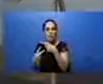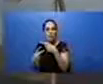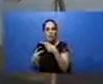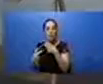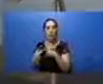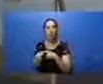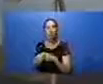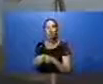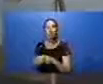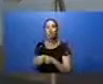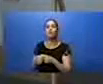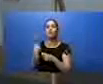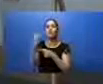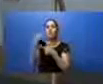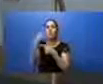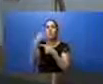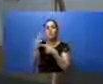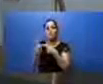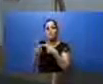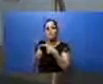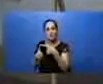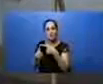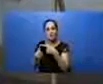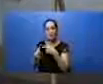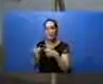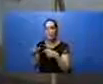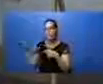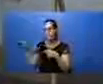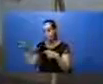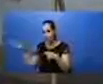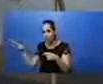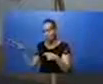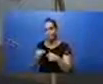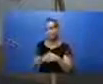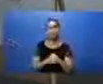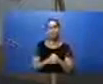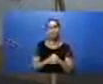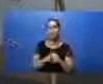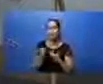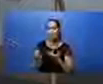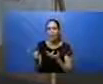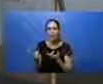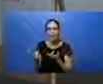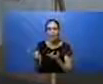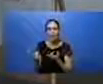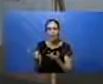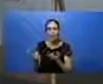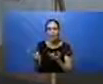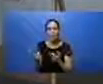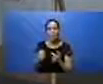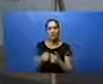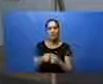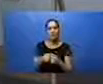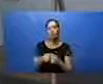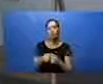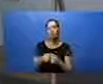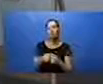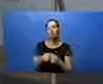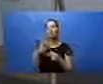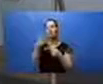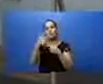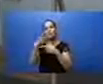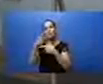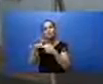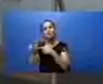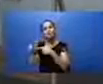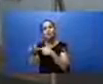por 3/6. Tá. Mesma coisa, gente, ó. Divide direto. 2 dividido